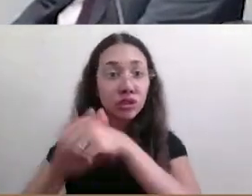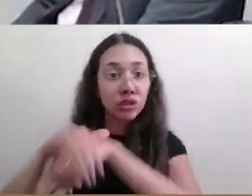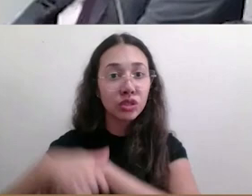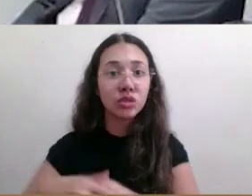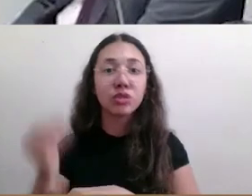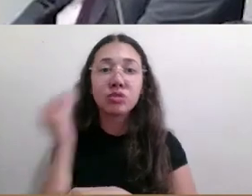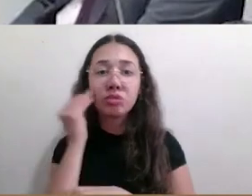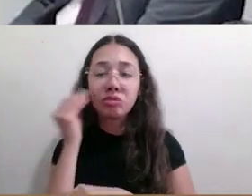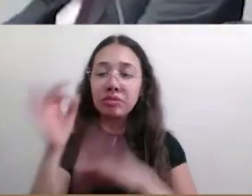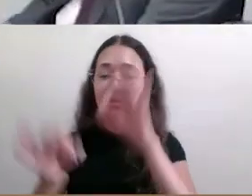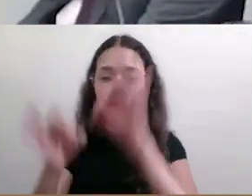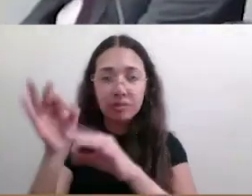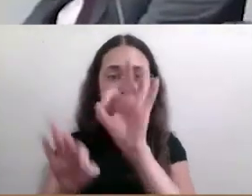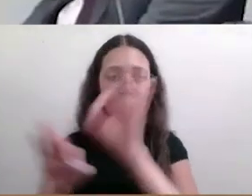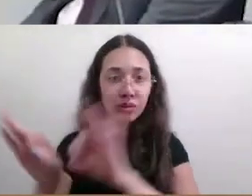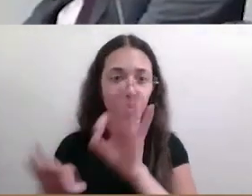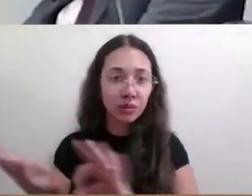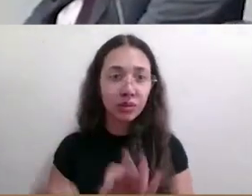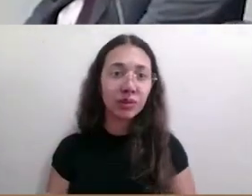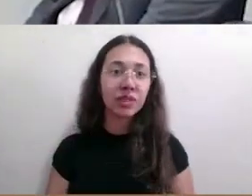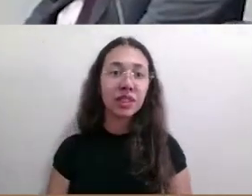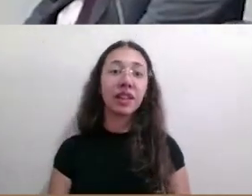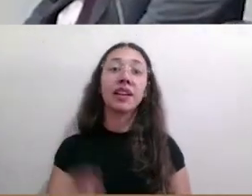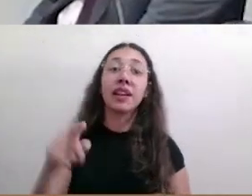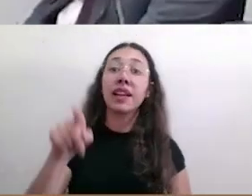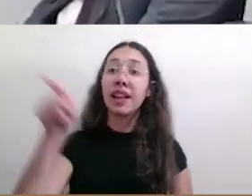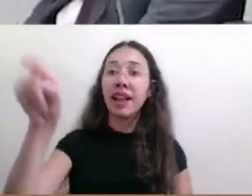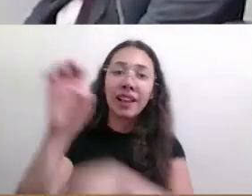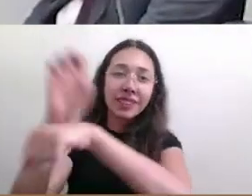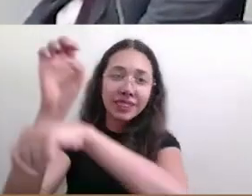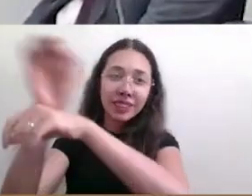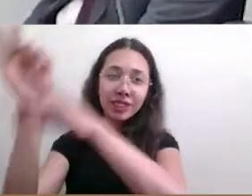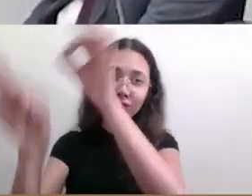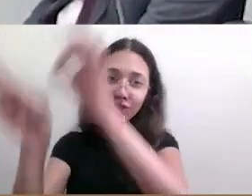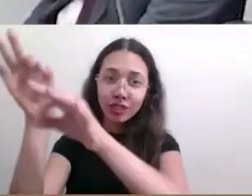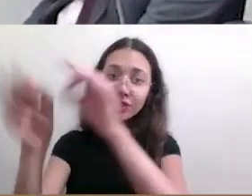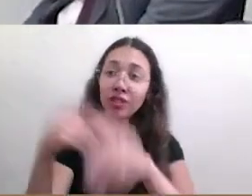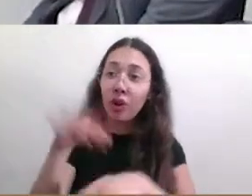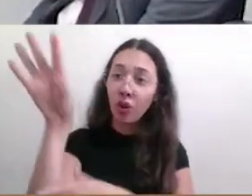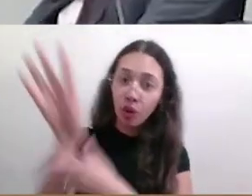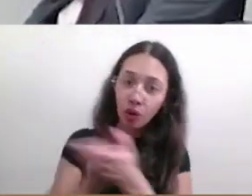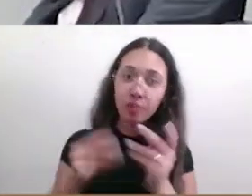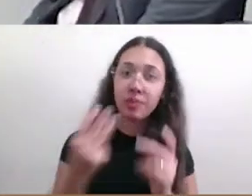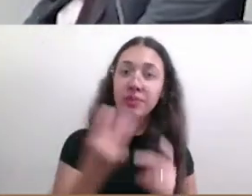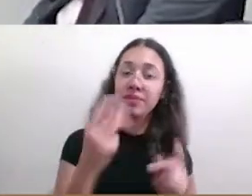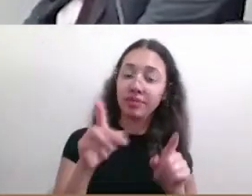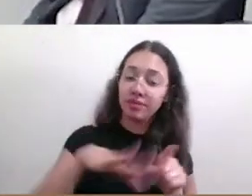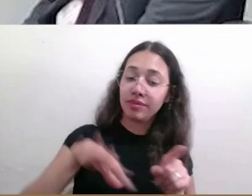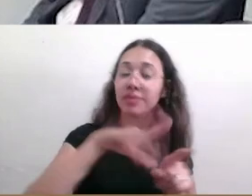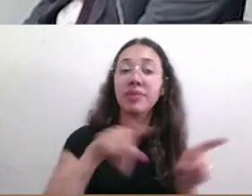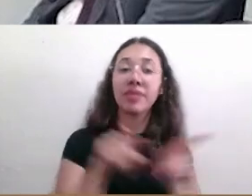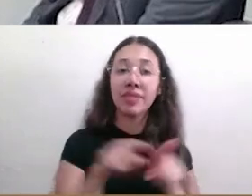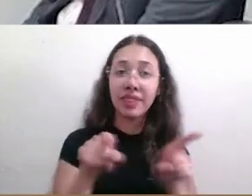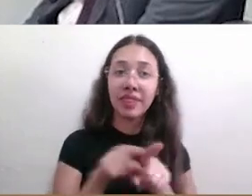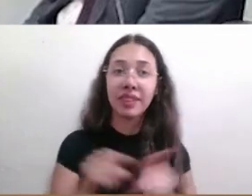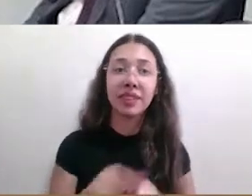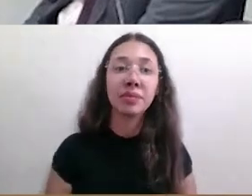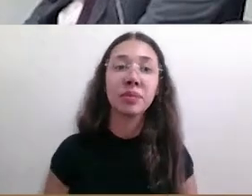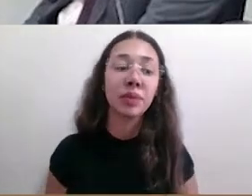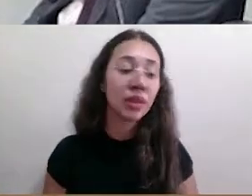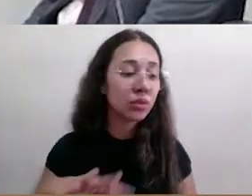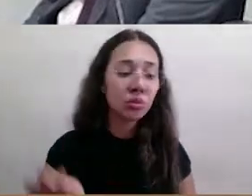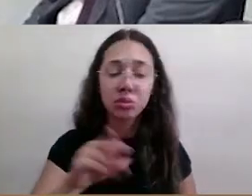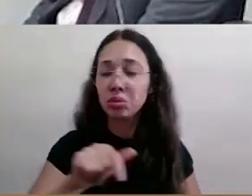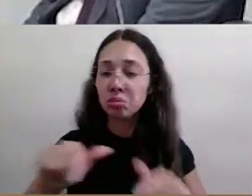justiça estadual fez assim e a terceira região fez assim também. A gente estava na vara, eu estava lá no Pedro Lessa e cumulava com o GEF. E todo mundo fazia